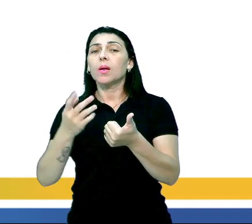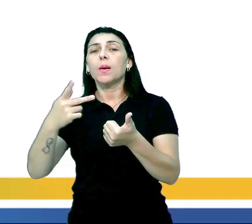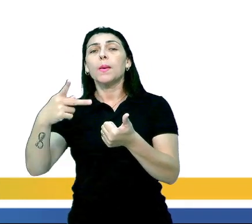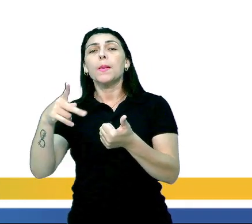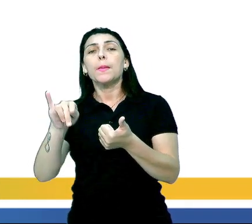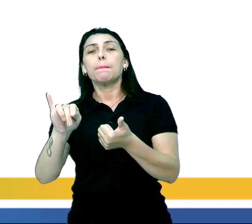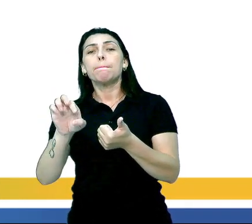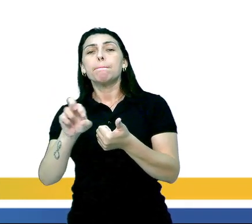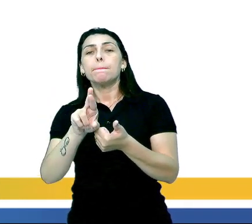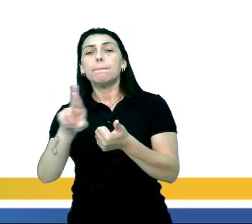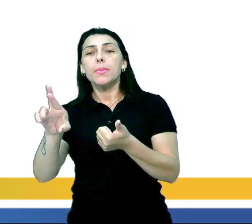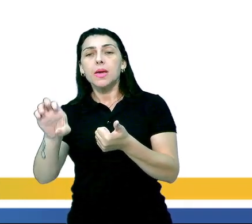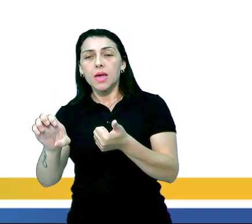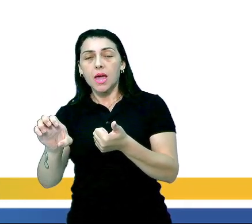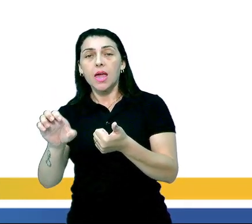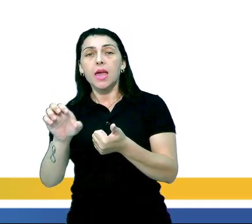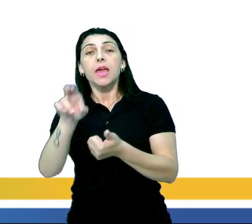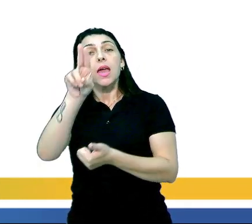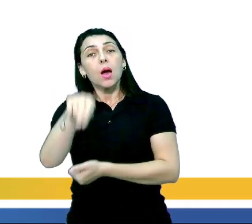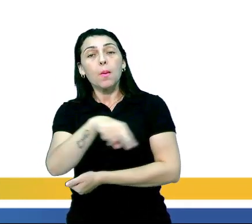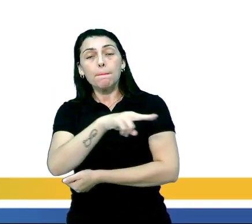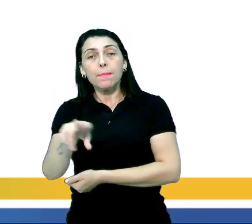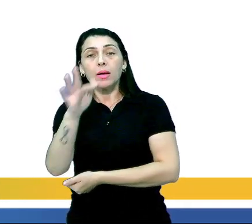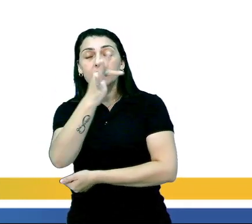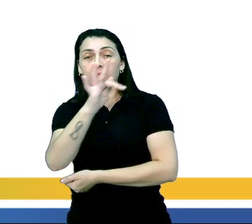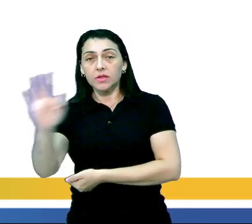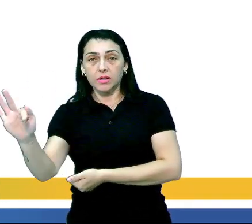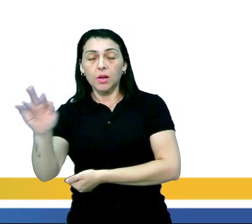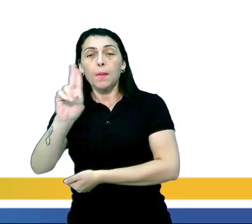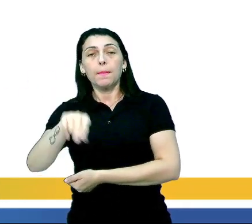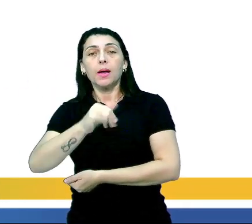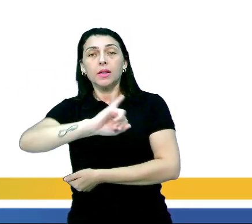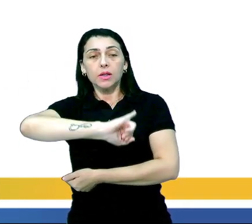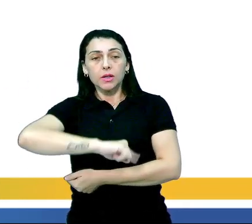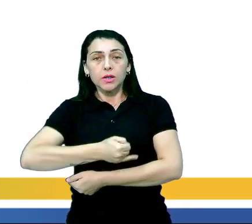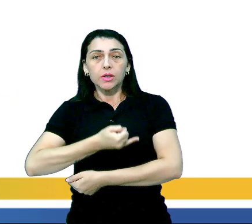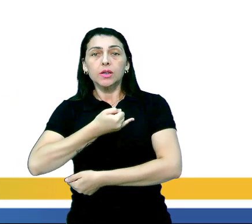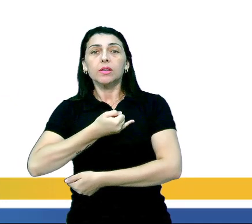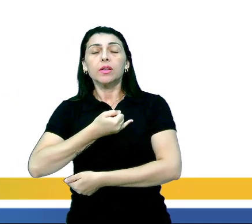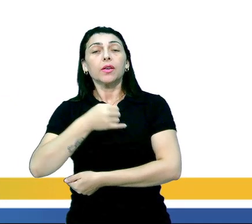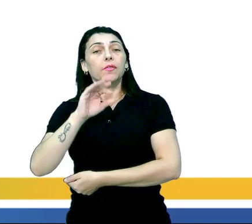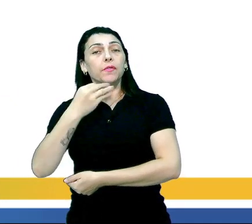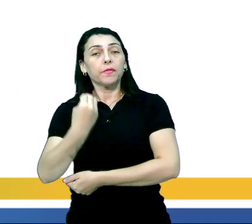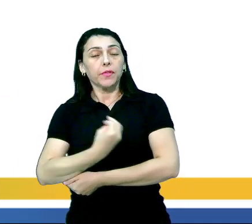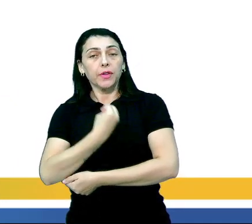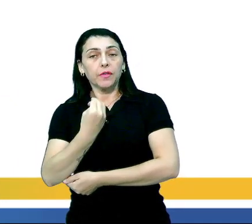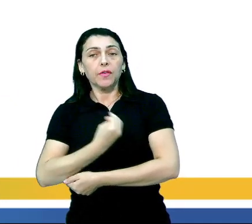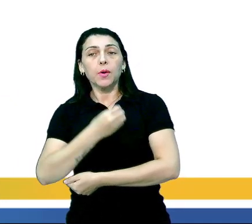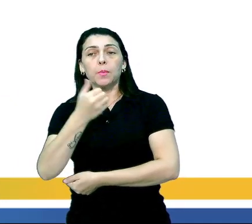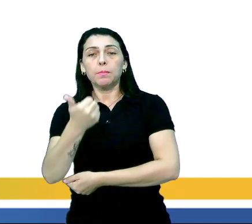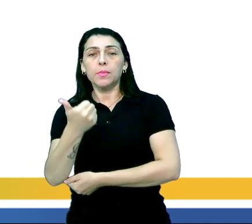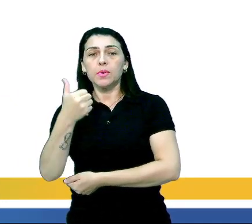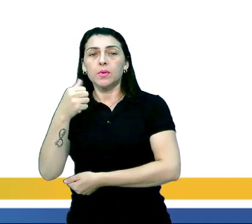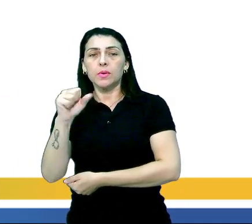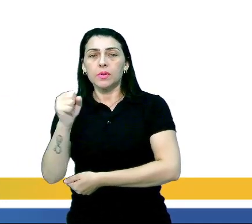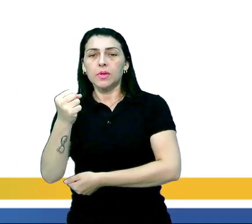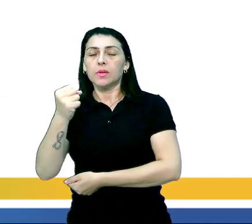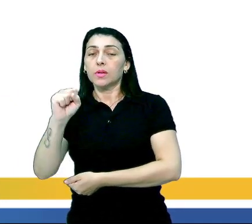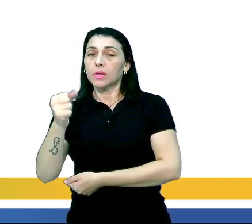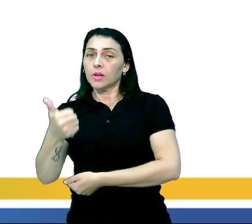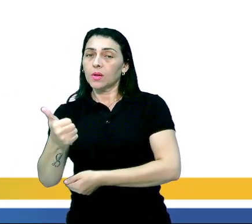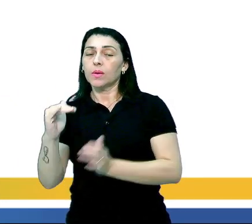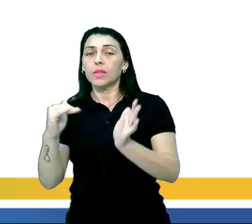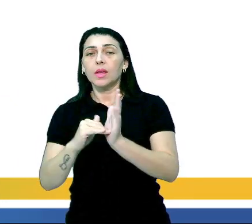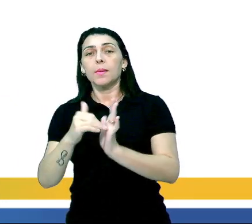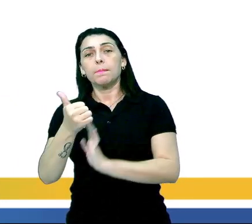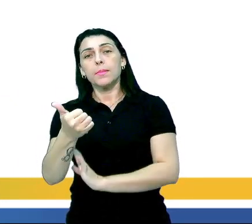Pierre Teilhard de Chardin é um padre francês, um padre jesuíta, que viveu aí entre 1881 e